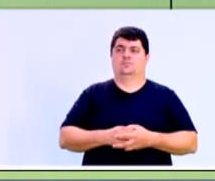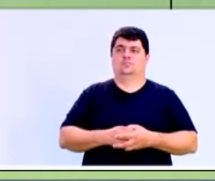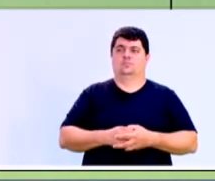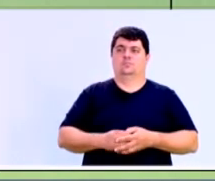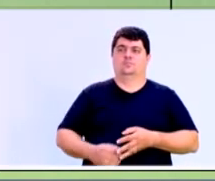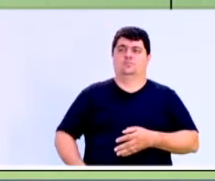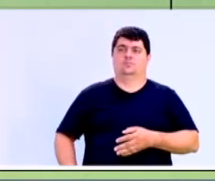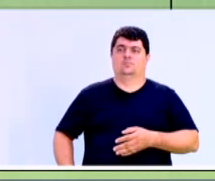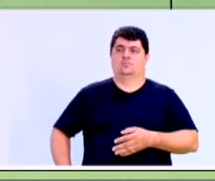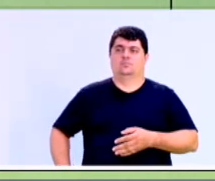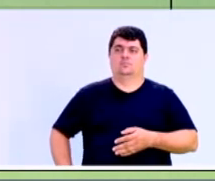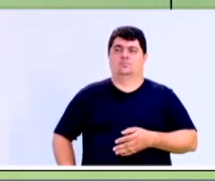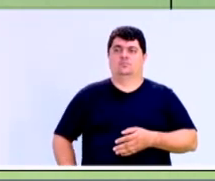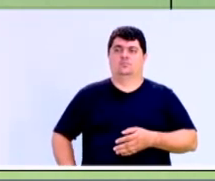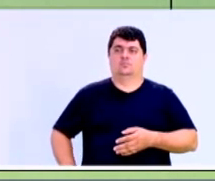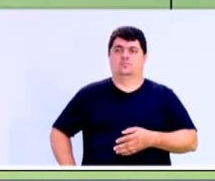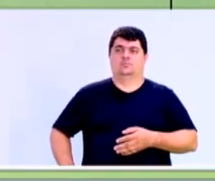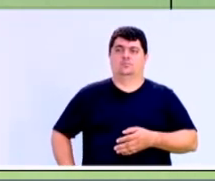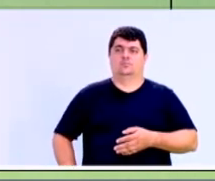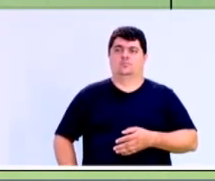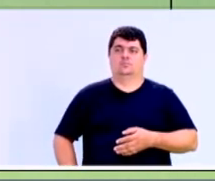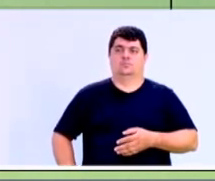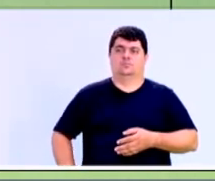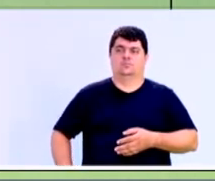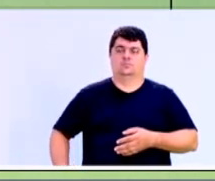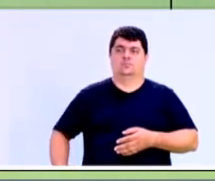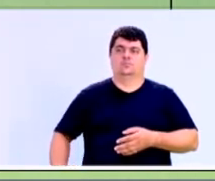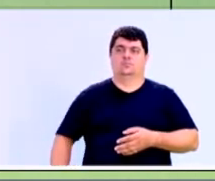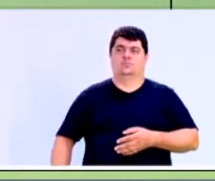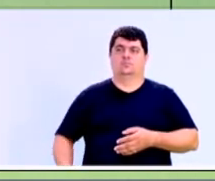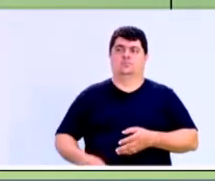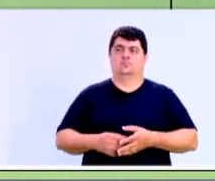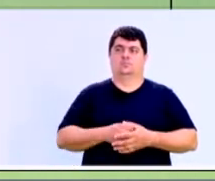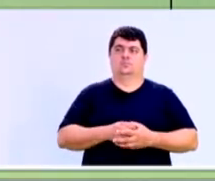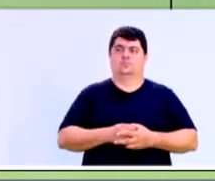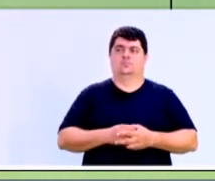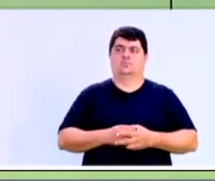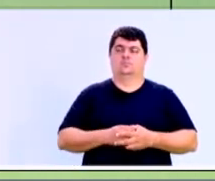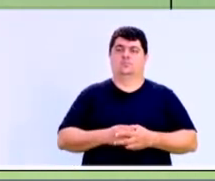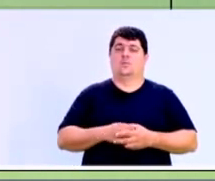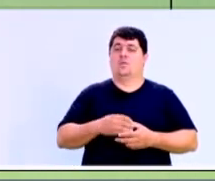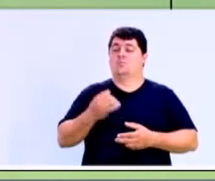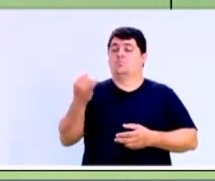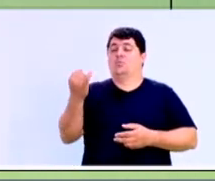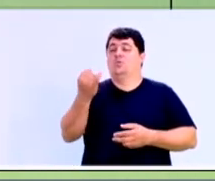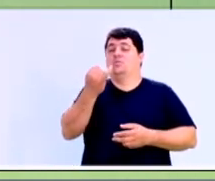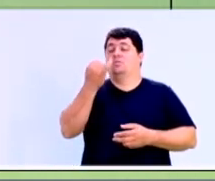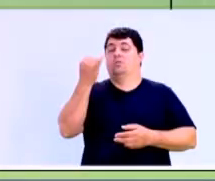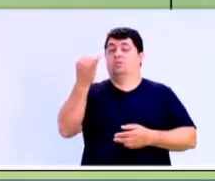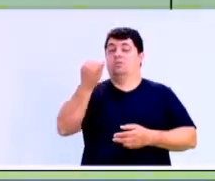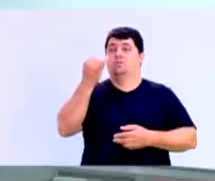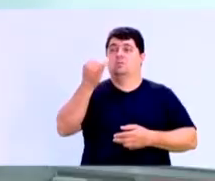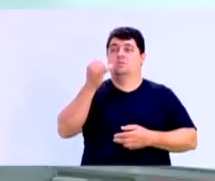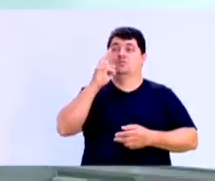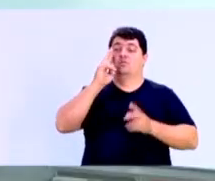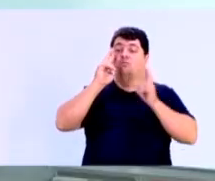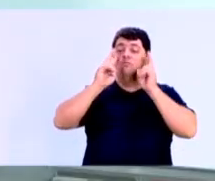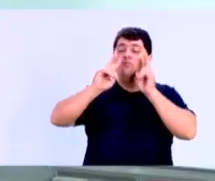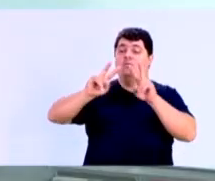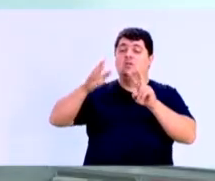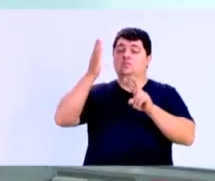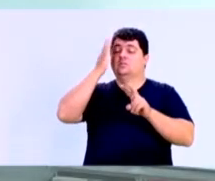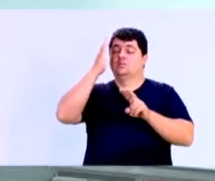Ok? Beleza? Ok, gente? É muito importante essa visão